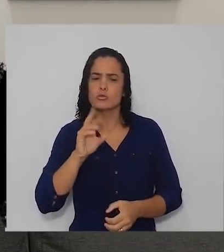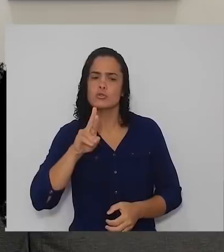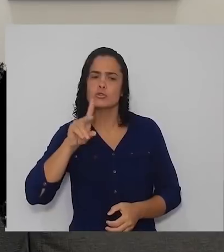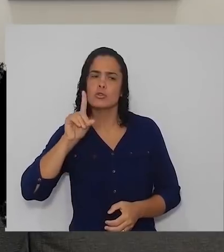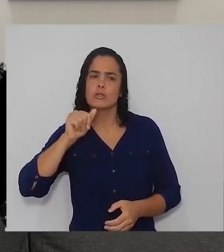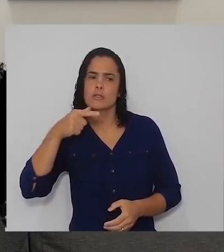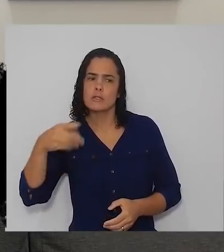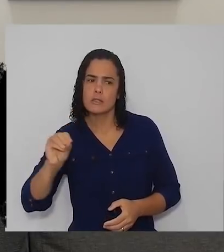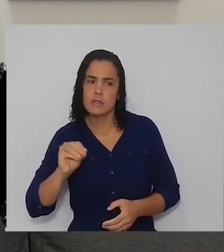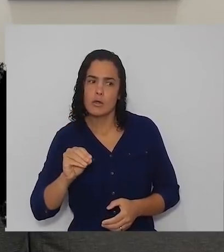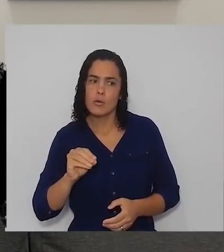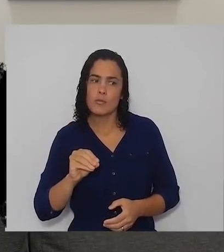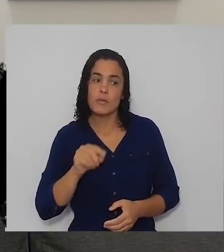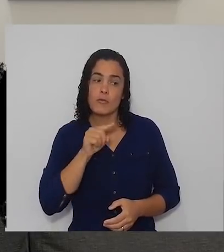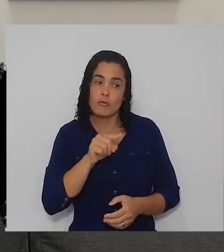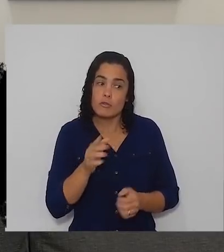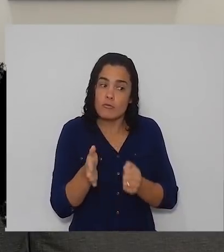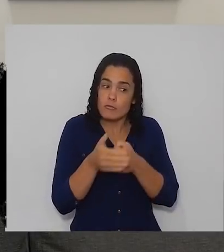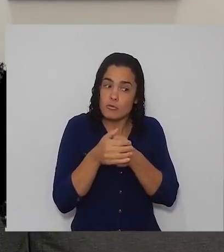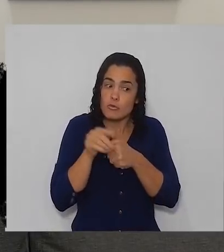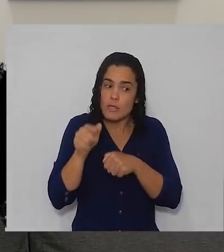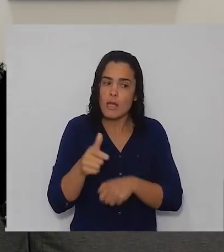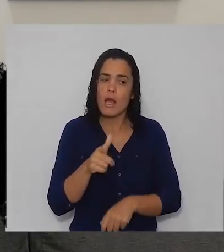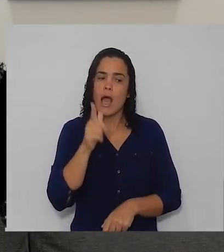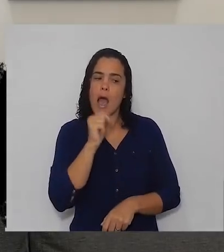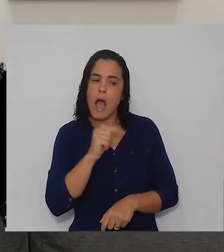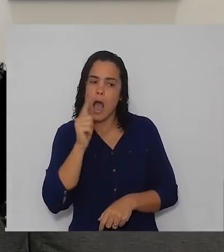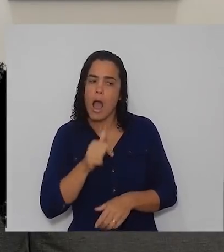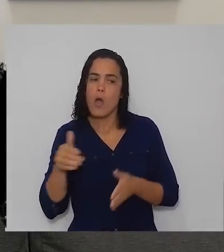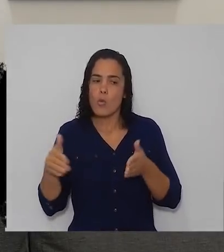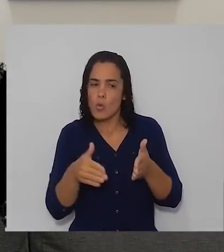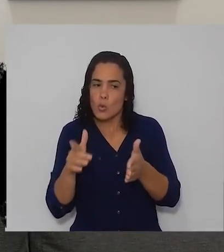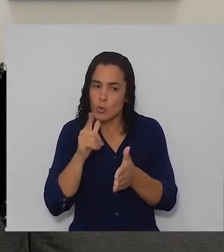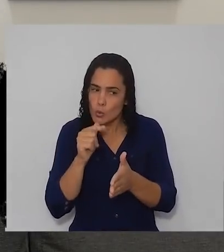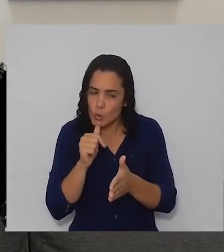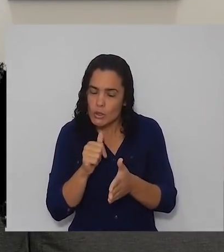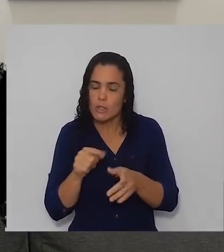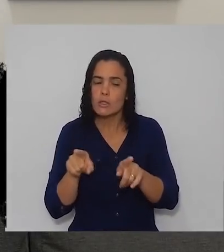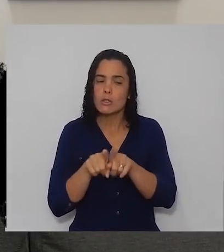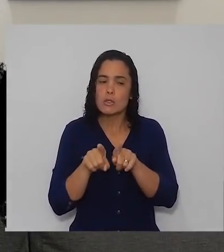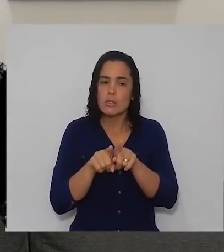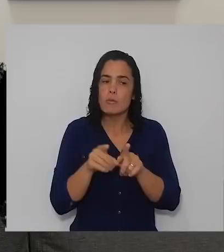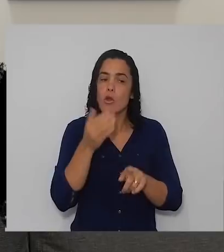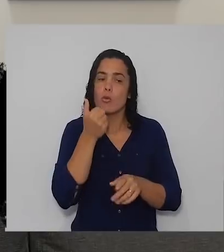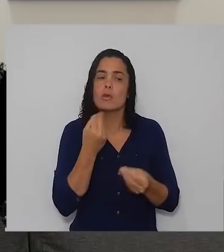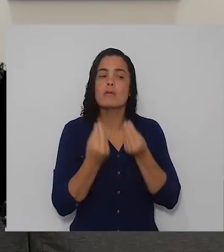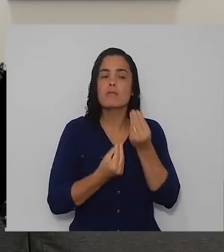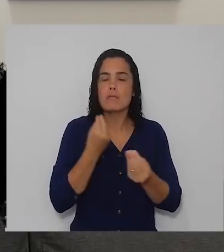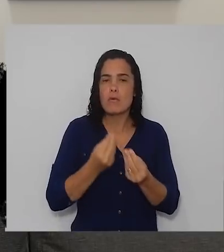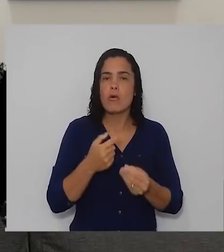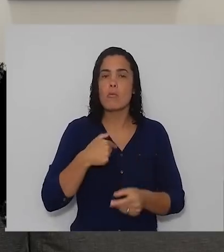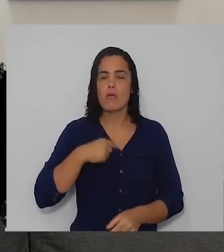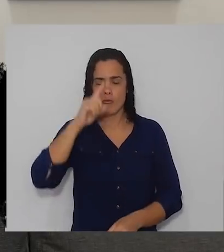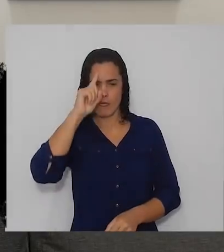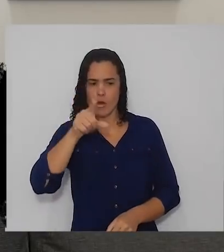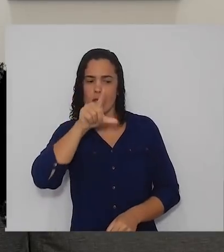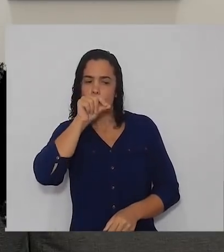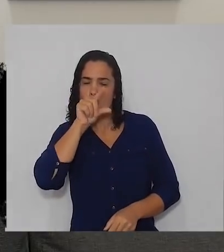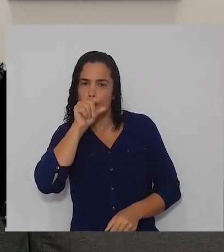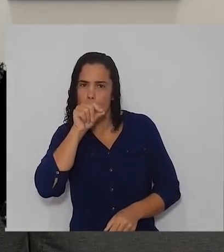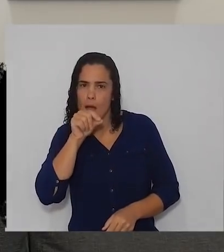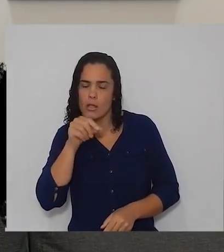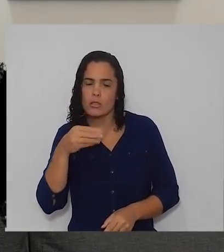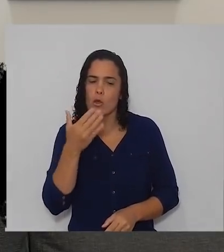você naquele lugar. Elias foi e fez segundo a palavra do Senhor. Retirou-se